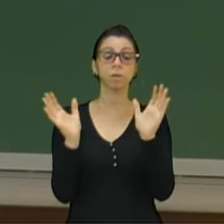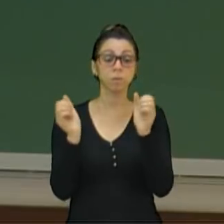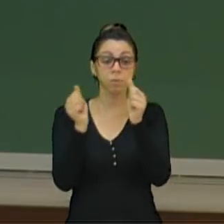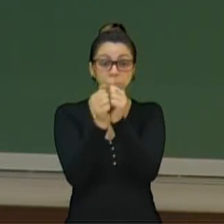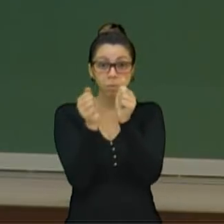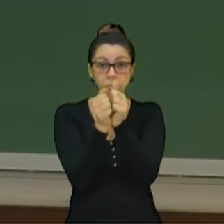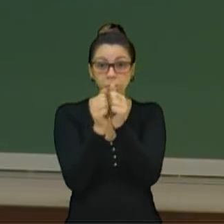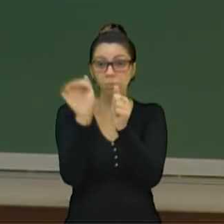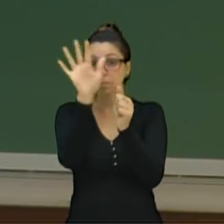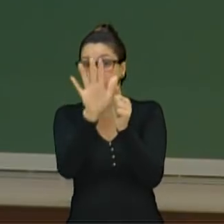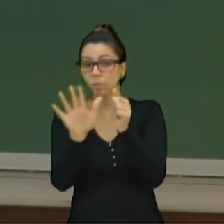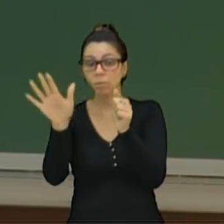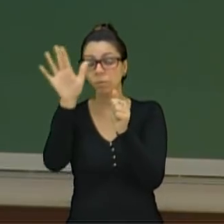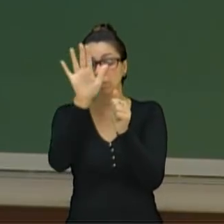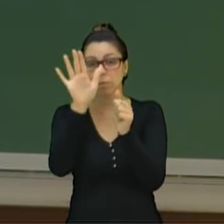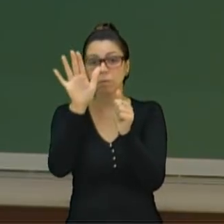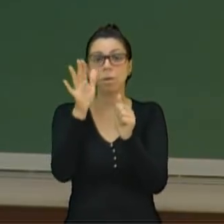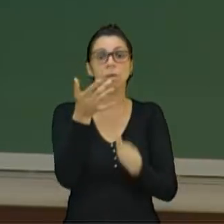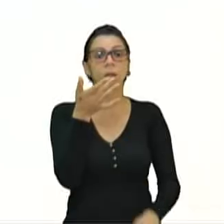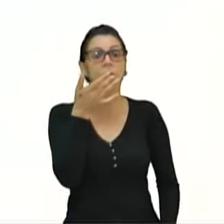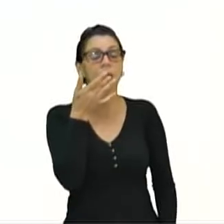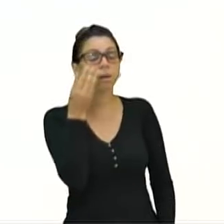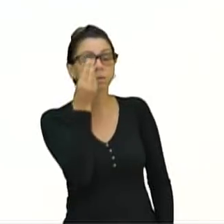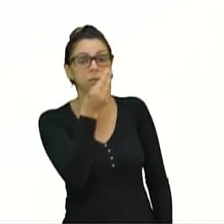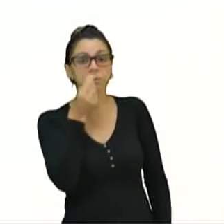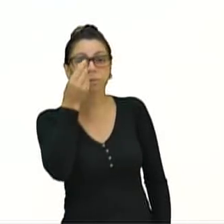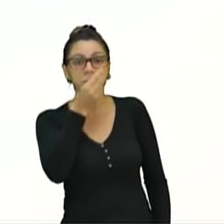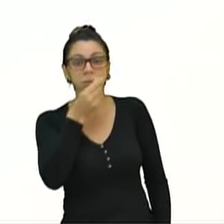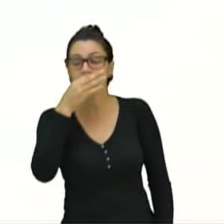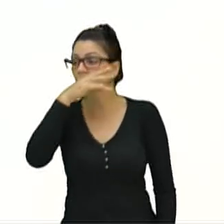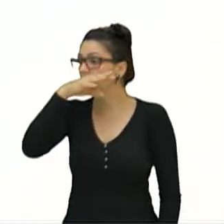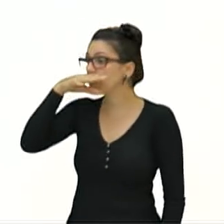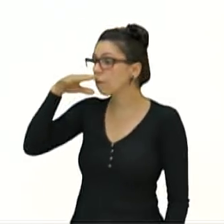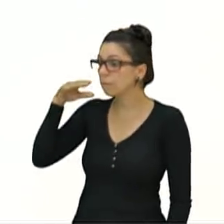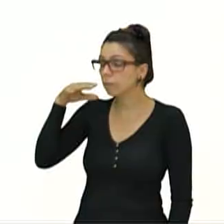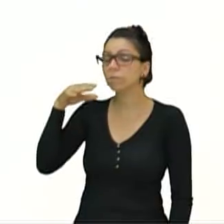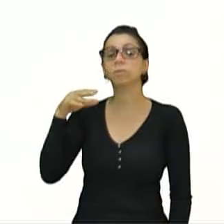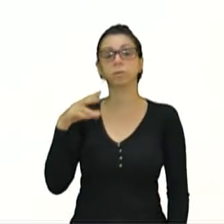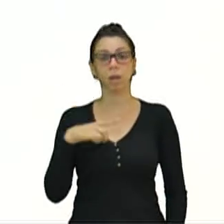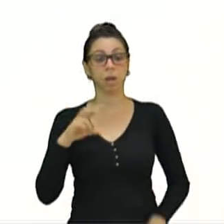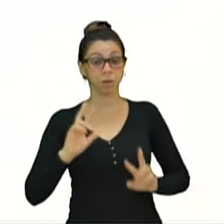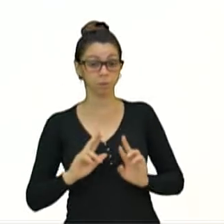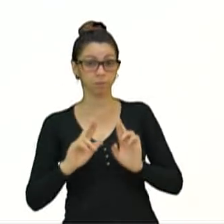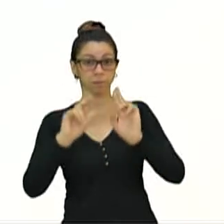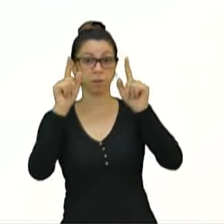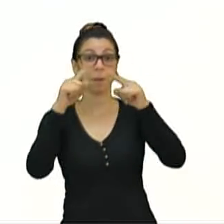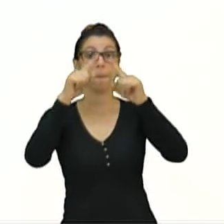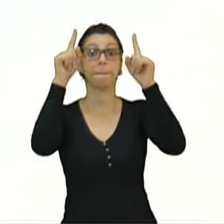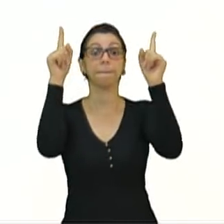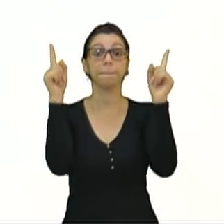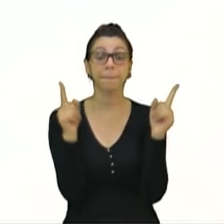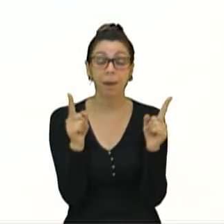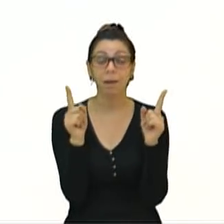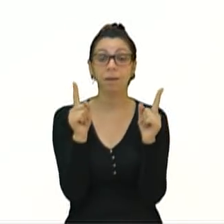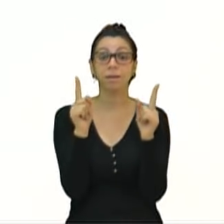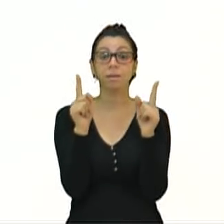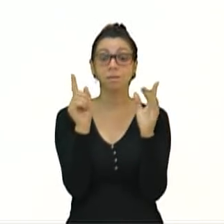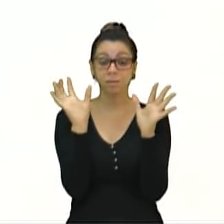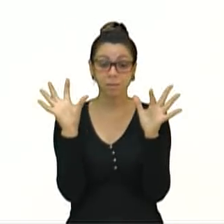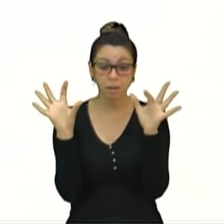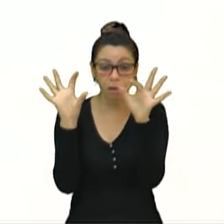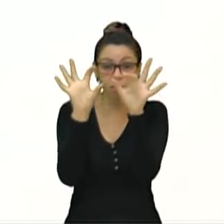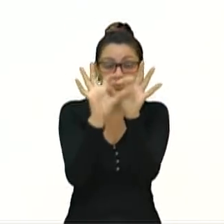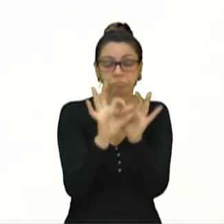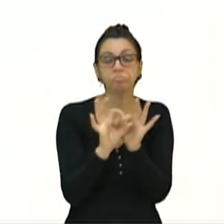mesma região, tá bom? Embora sejam sentidos distintos, mas tem momentos na